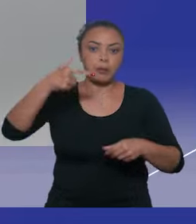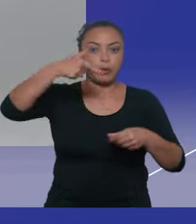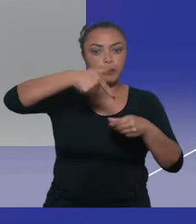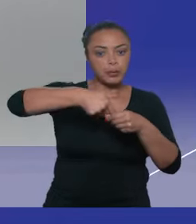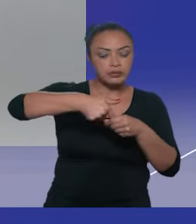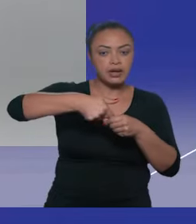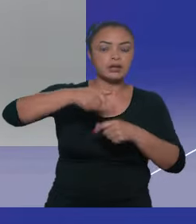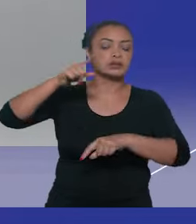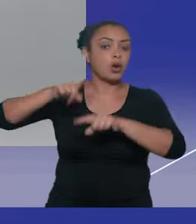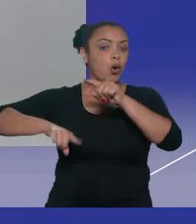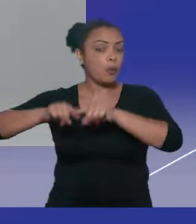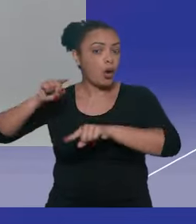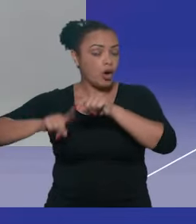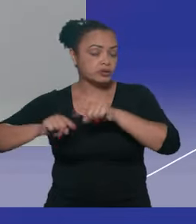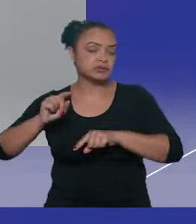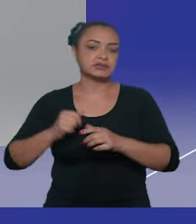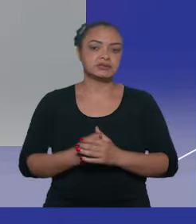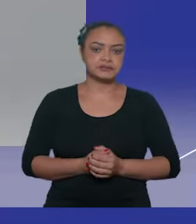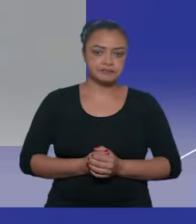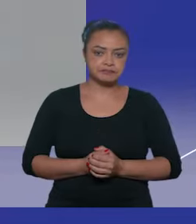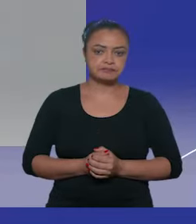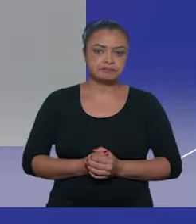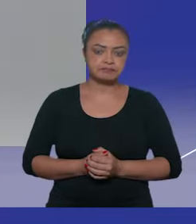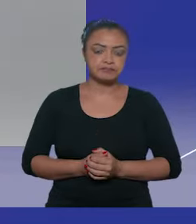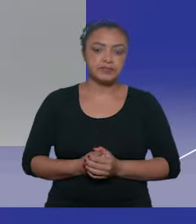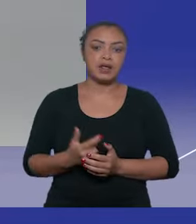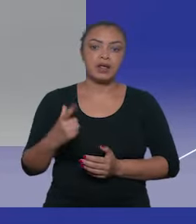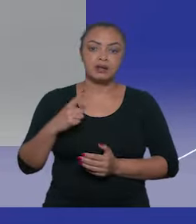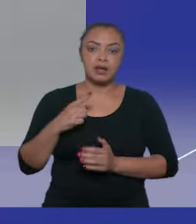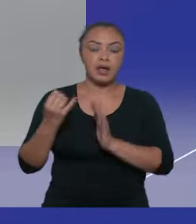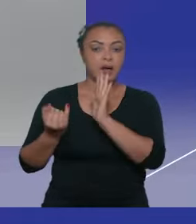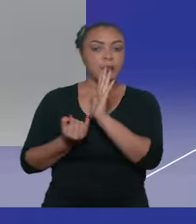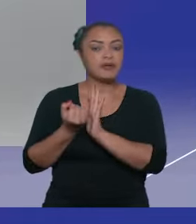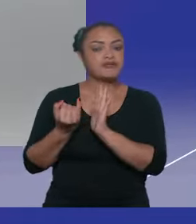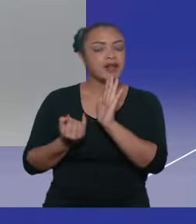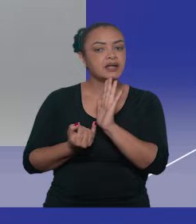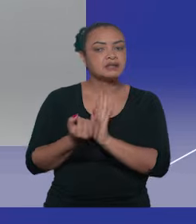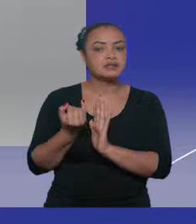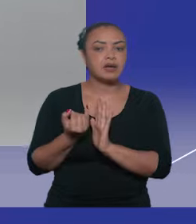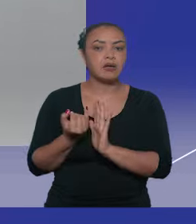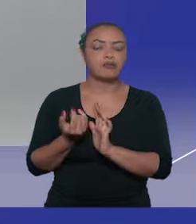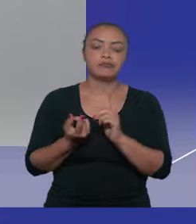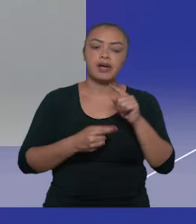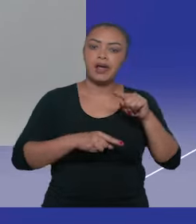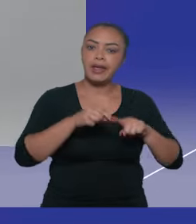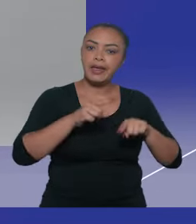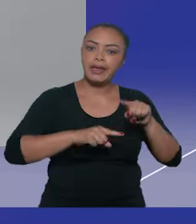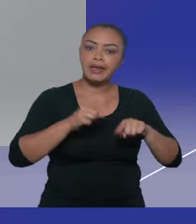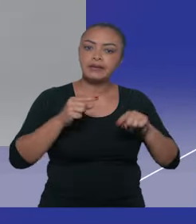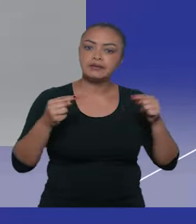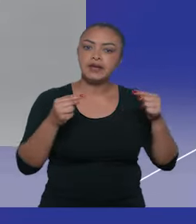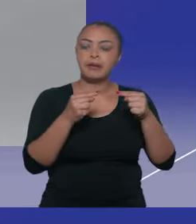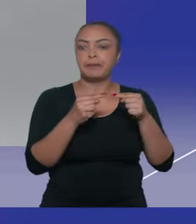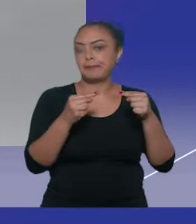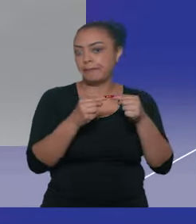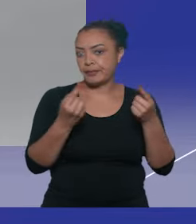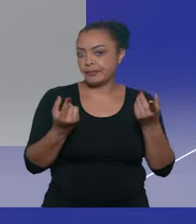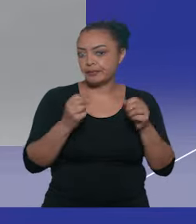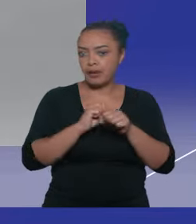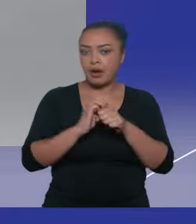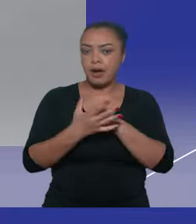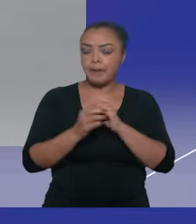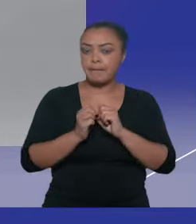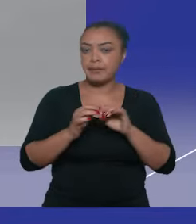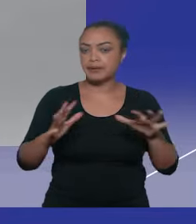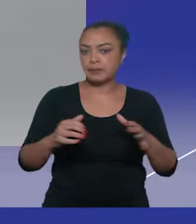a petróleo, às commodities em geral, até alguma inflação daqueles itens que foram muito impactados pela